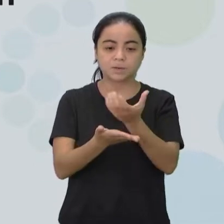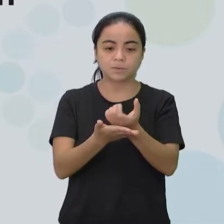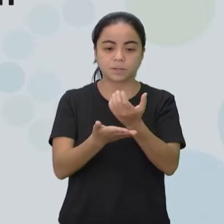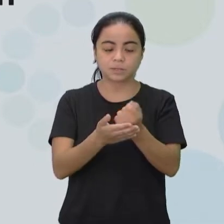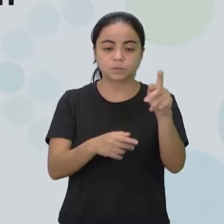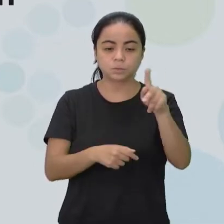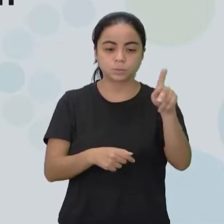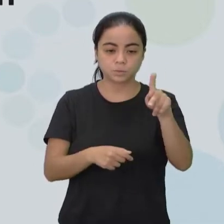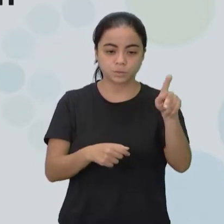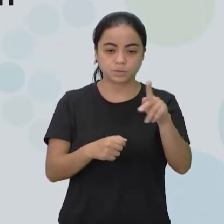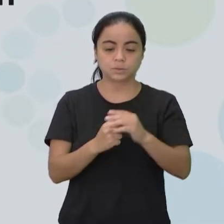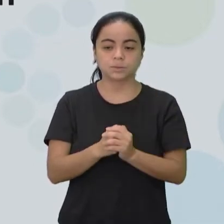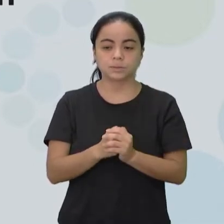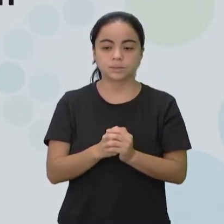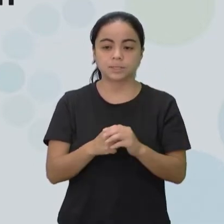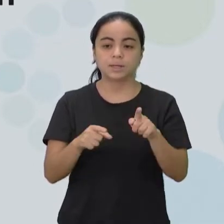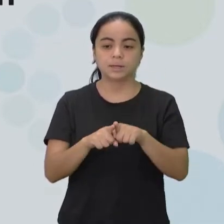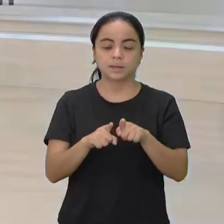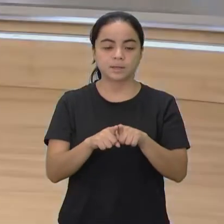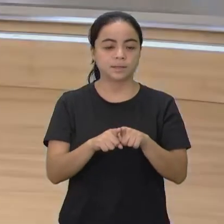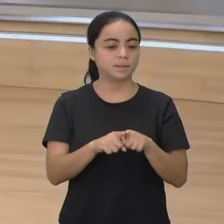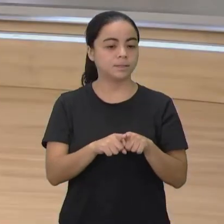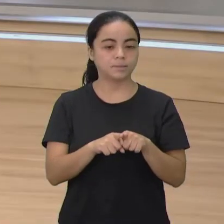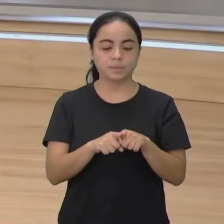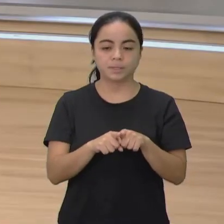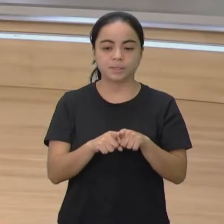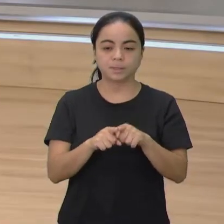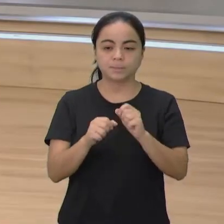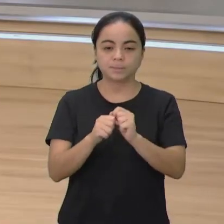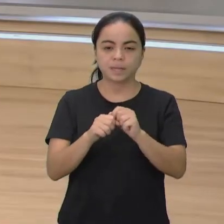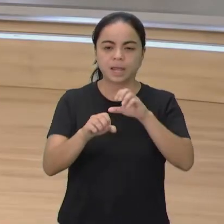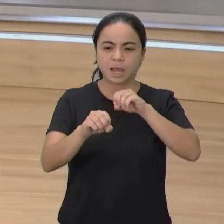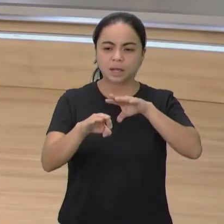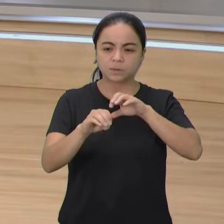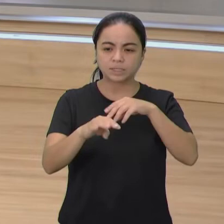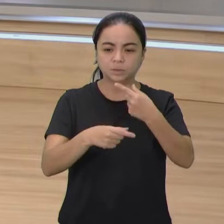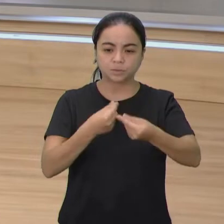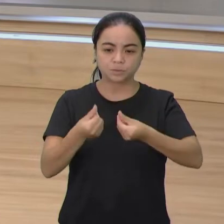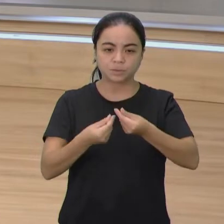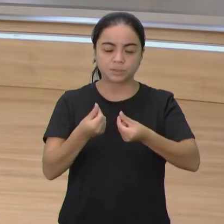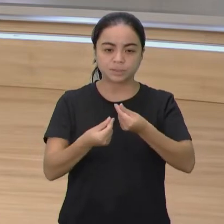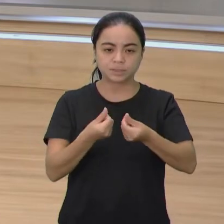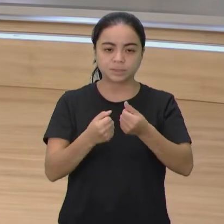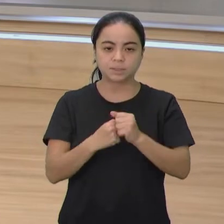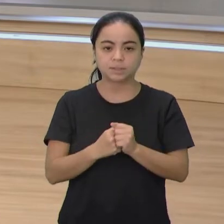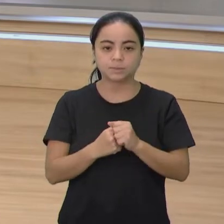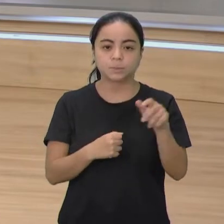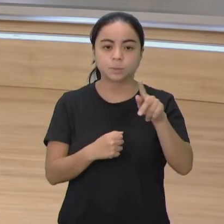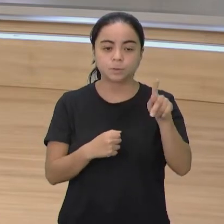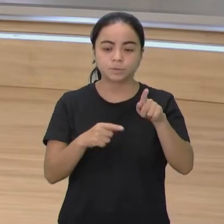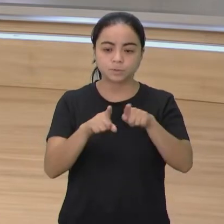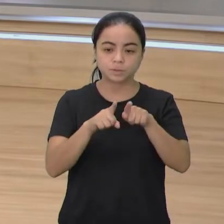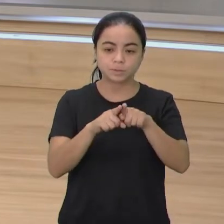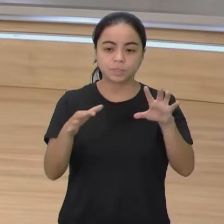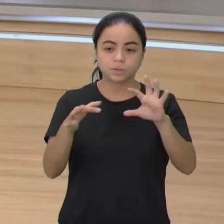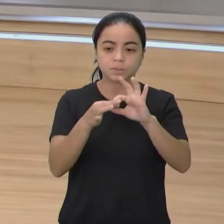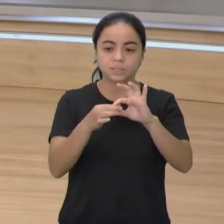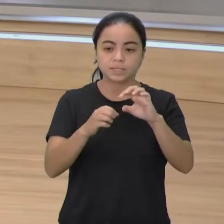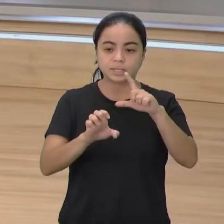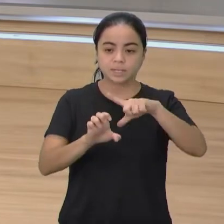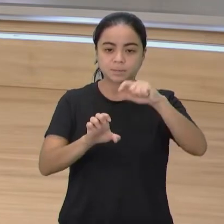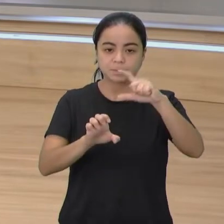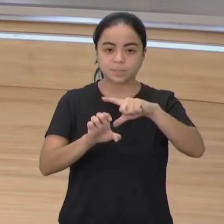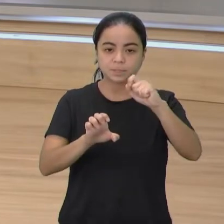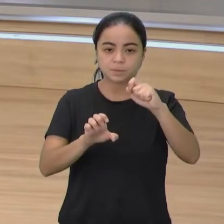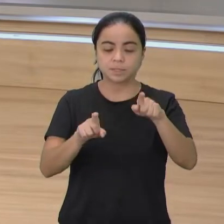professores Ilana, né? Com Educação Financeira Sustentável. O professor Tori também está fazendo aí Conexão Empreendedora